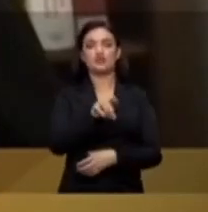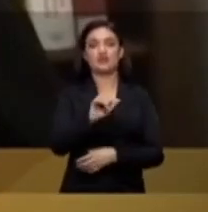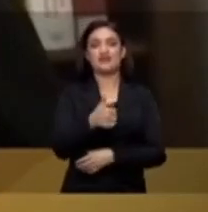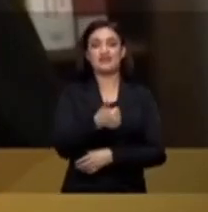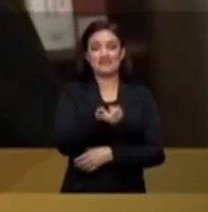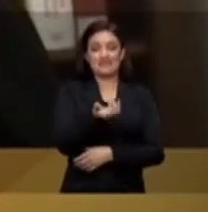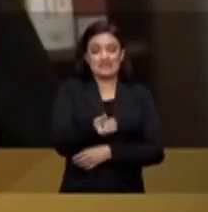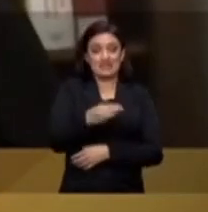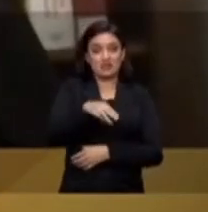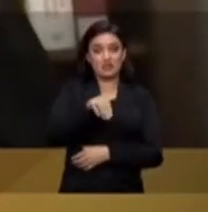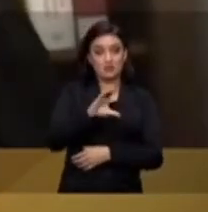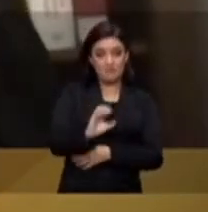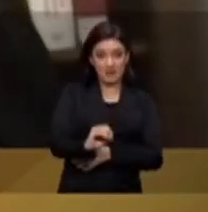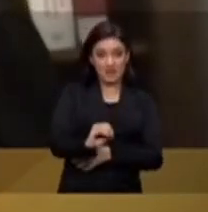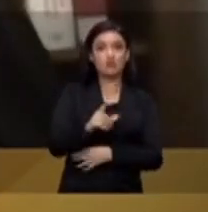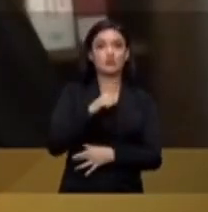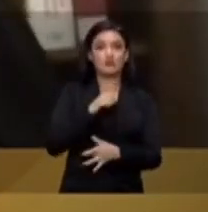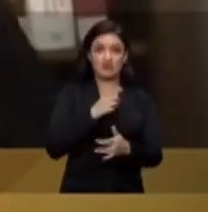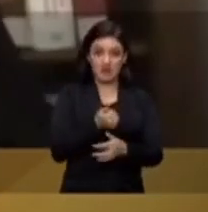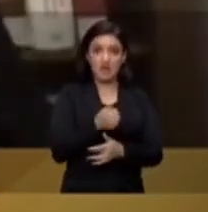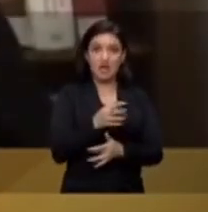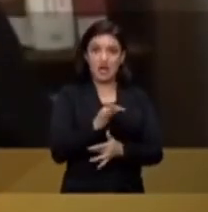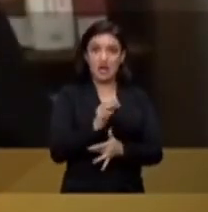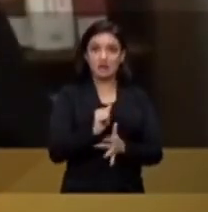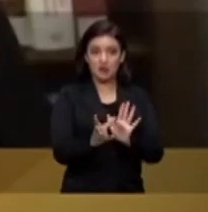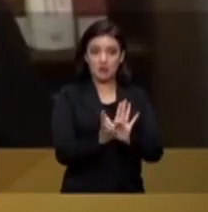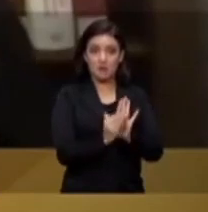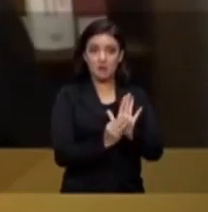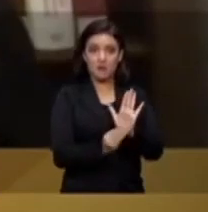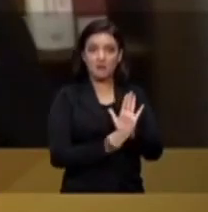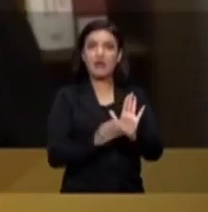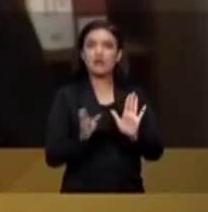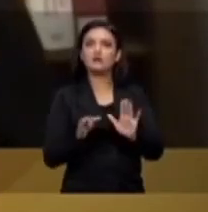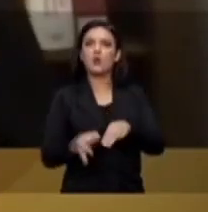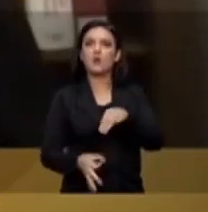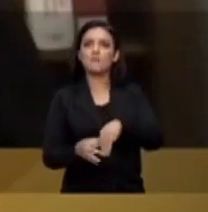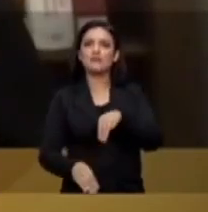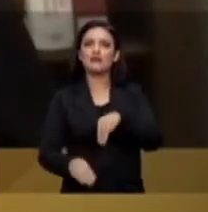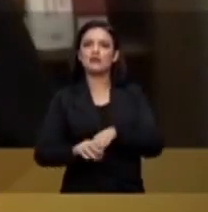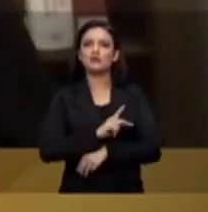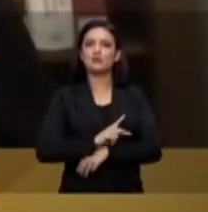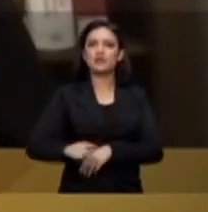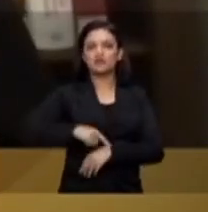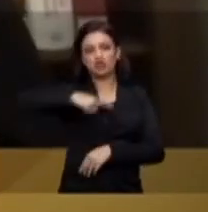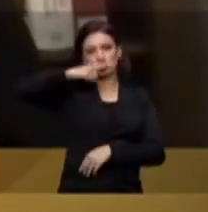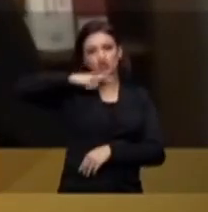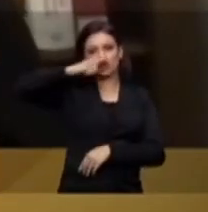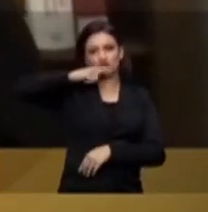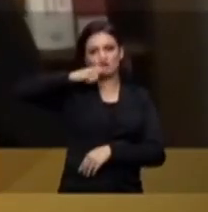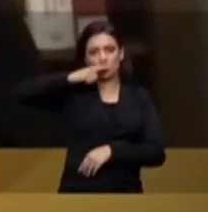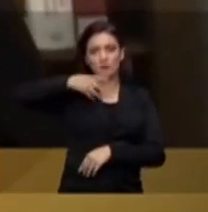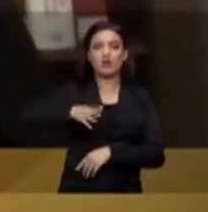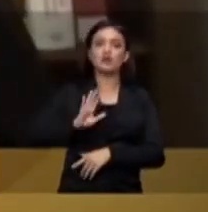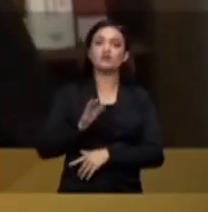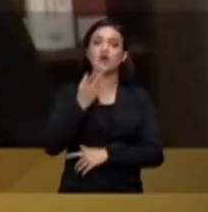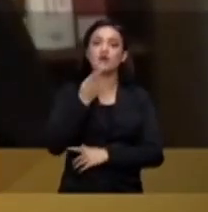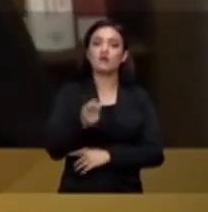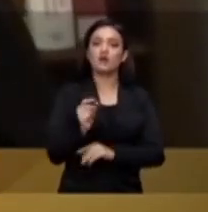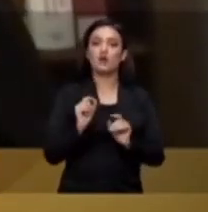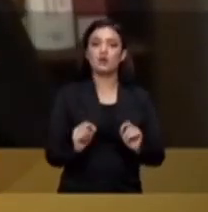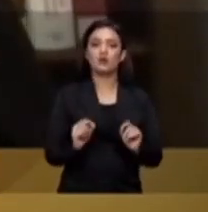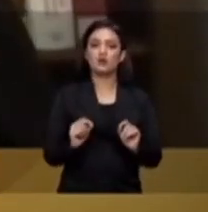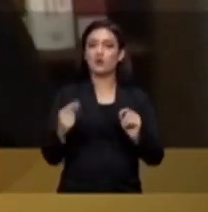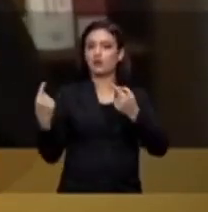março, conforme consta da ata de julgamento, o ministro-presidente Gilmar Mendes manifestou-se quanto